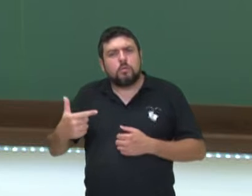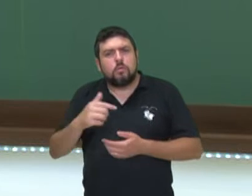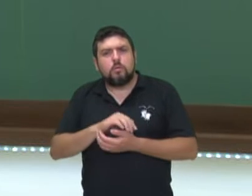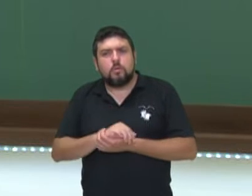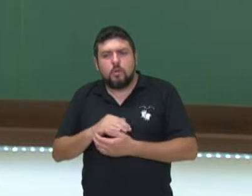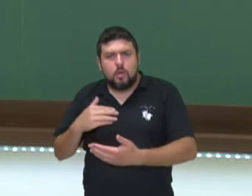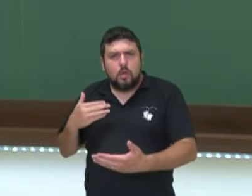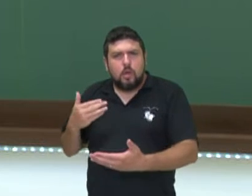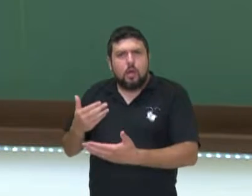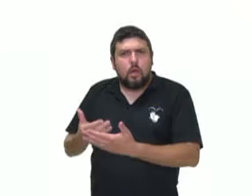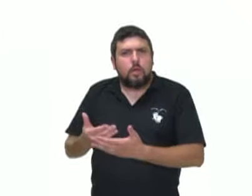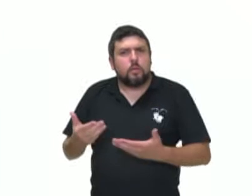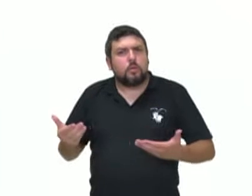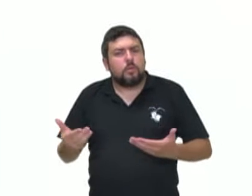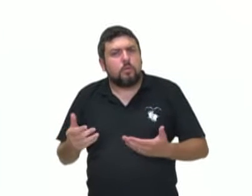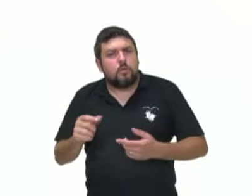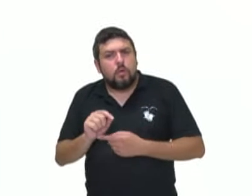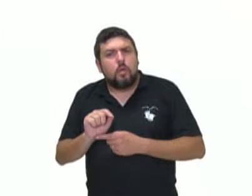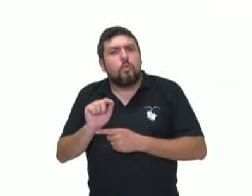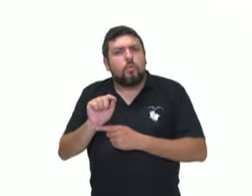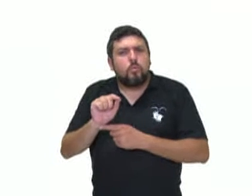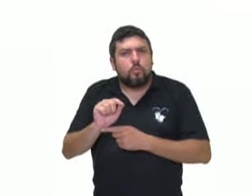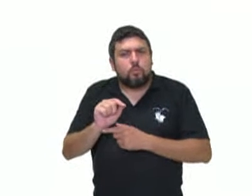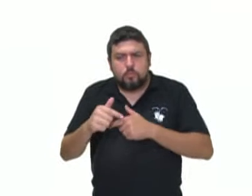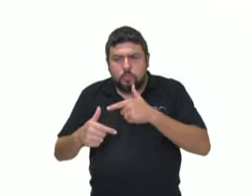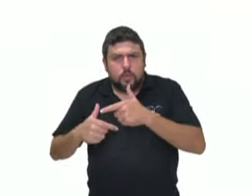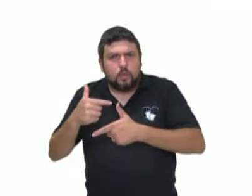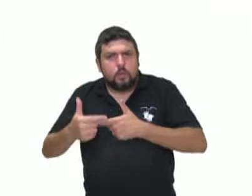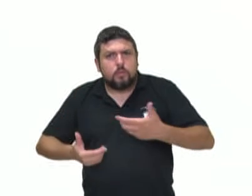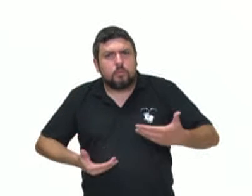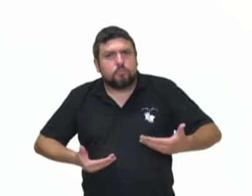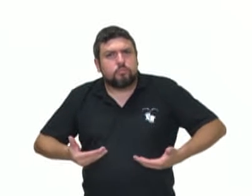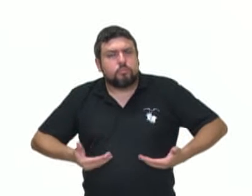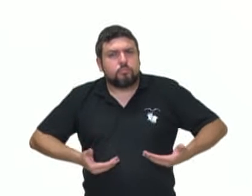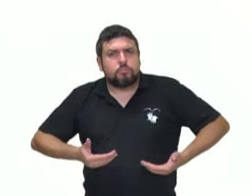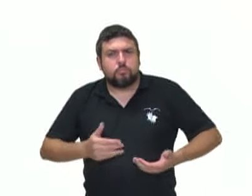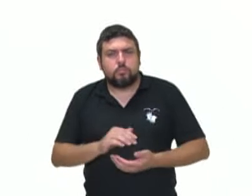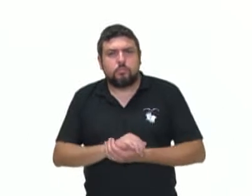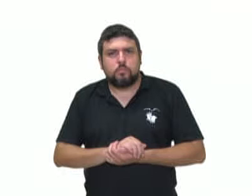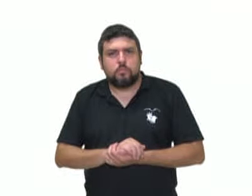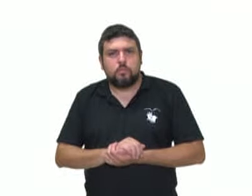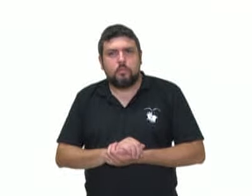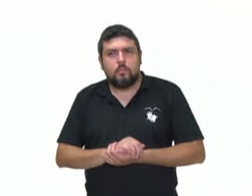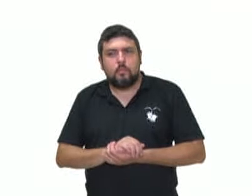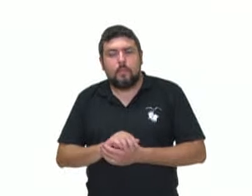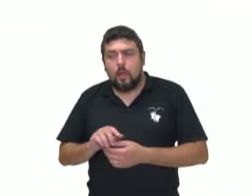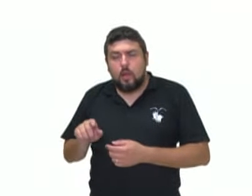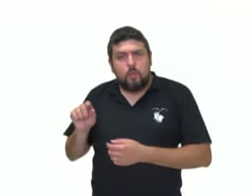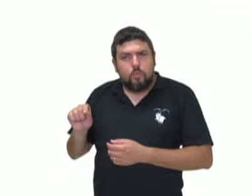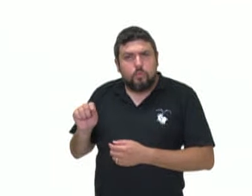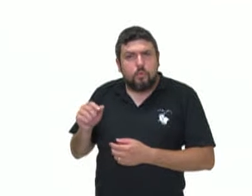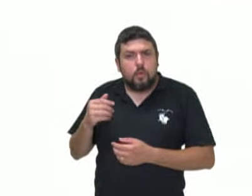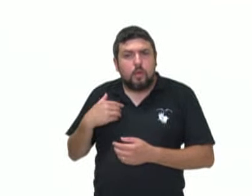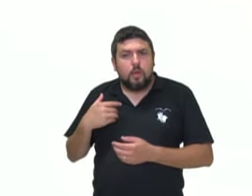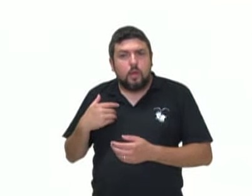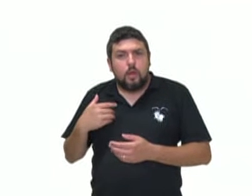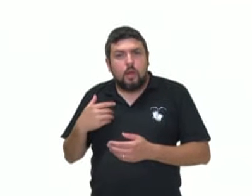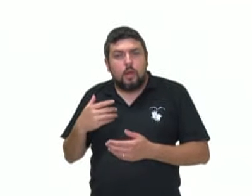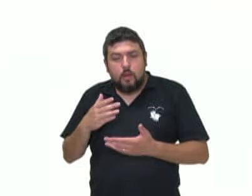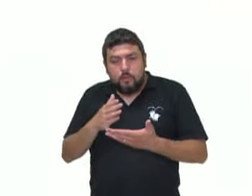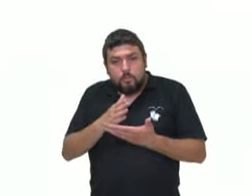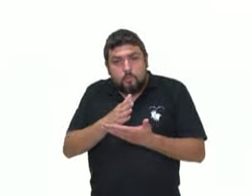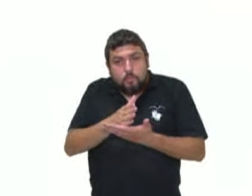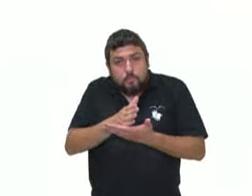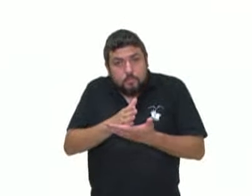faz faxina para complementar a renda da família. O valor é quase a metade do salário do Gari. Então vejam aí